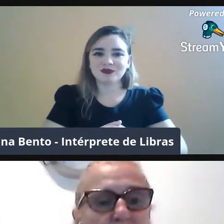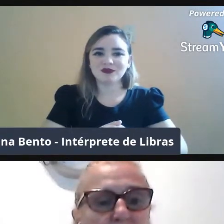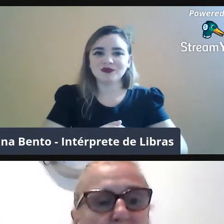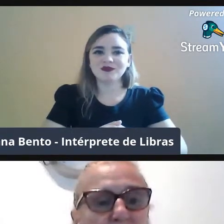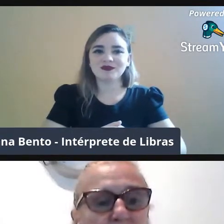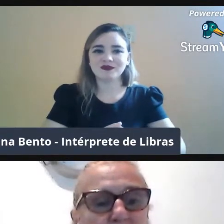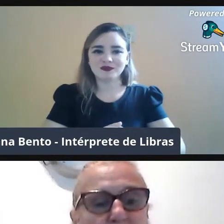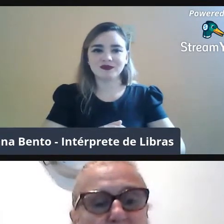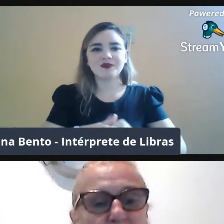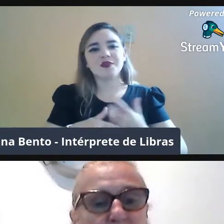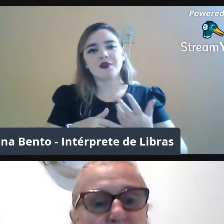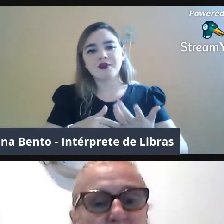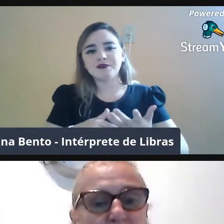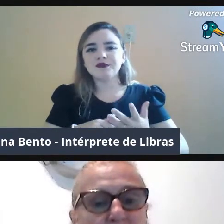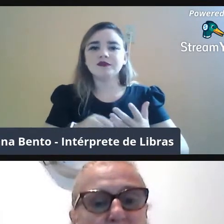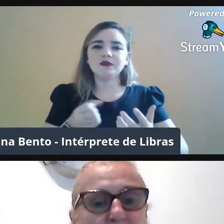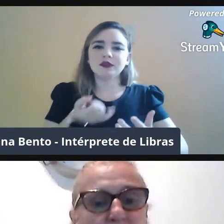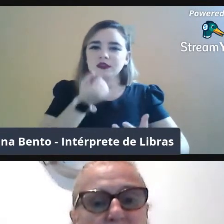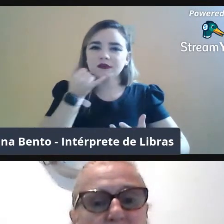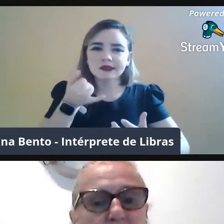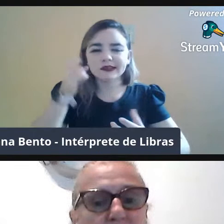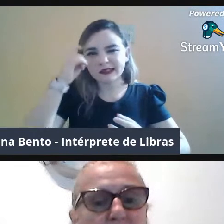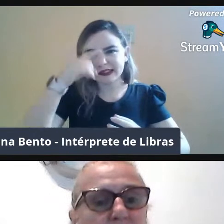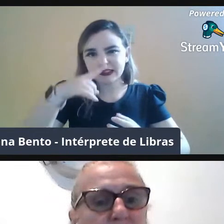origem no romantismo alemão, né?